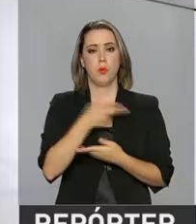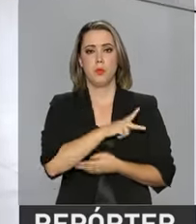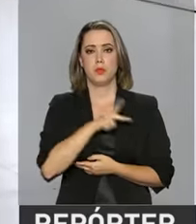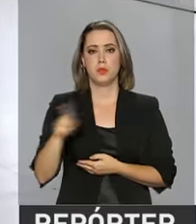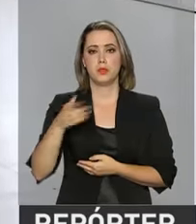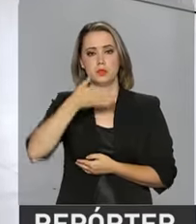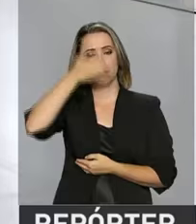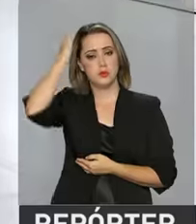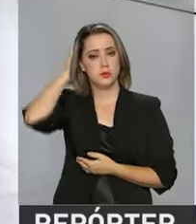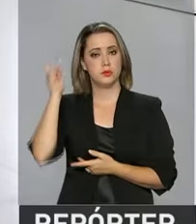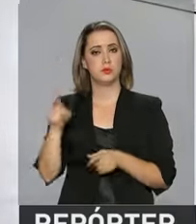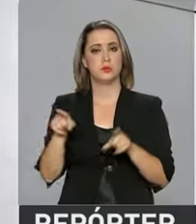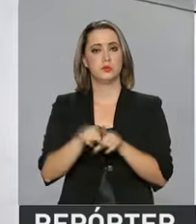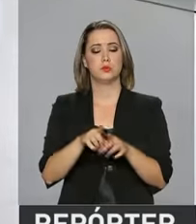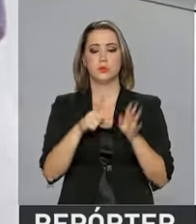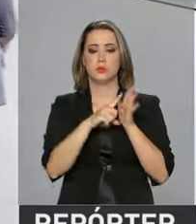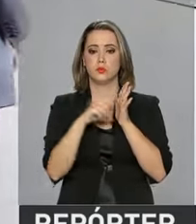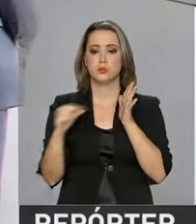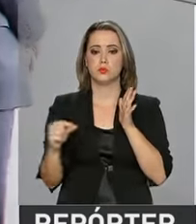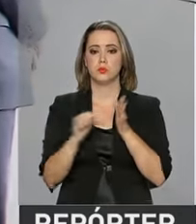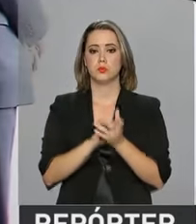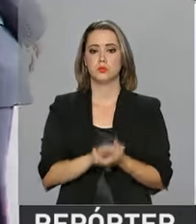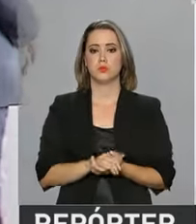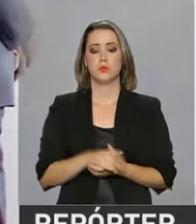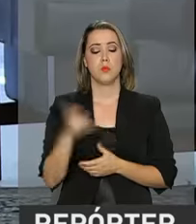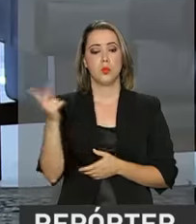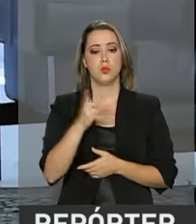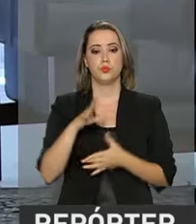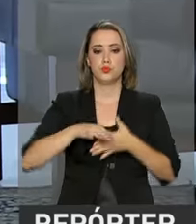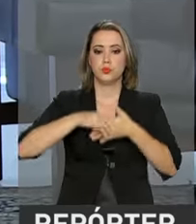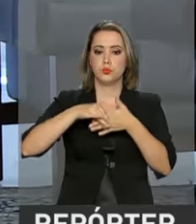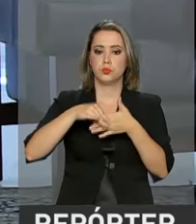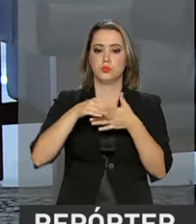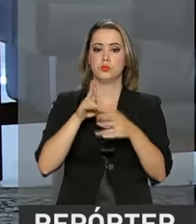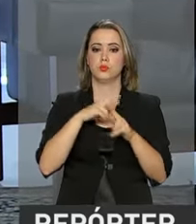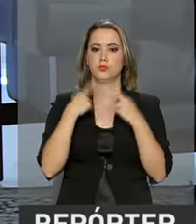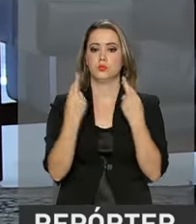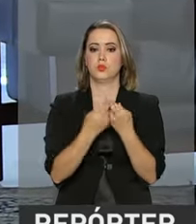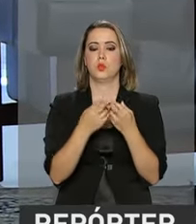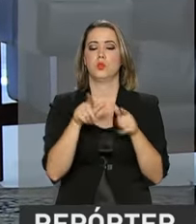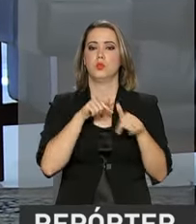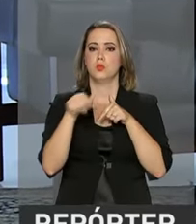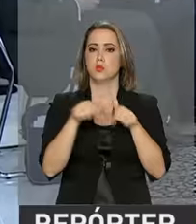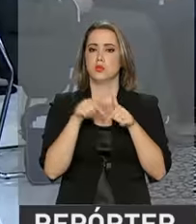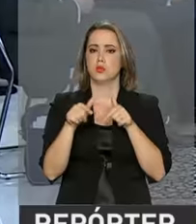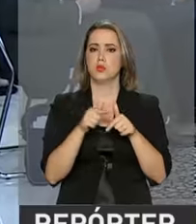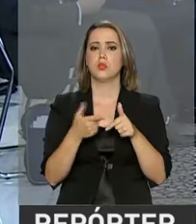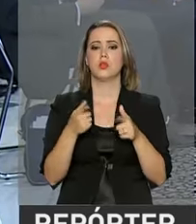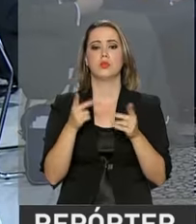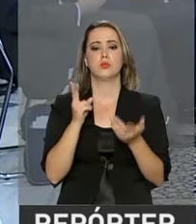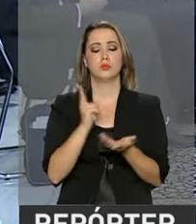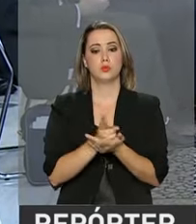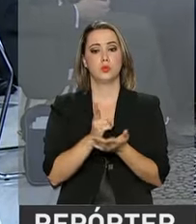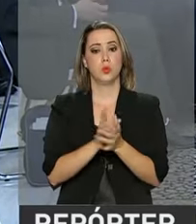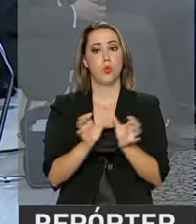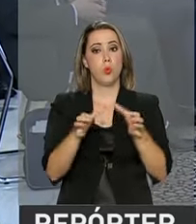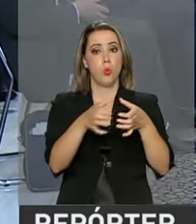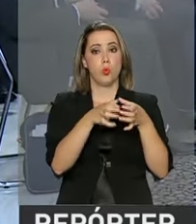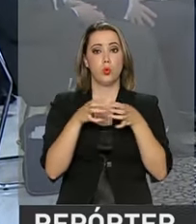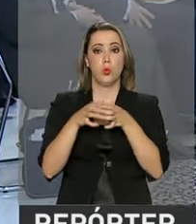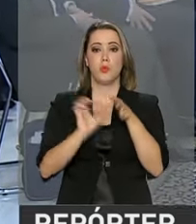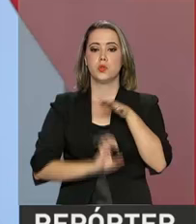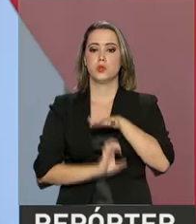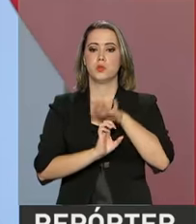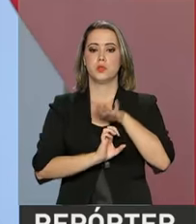michel temer no palácio do planalto os dois líderes tiveram reuniões de trabalho inclusive com a participação de